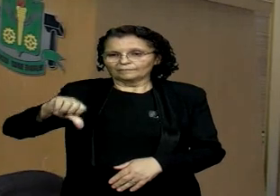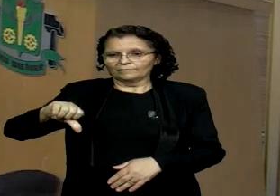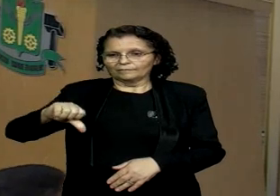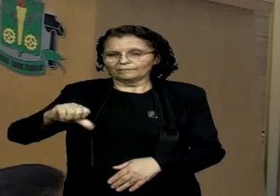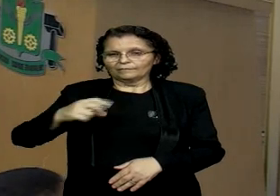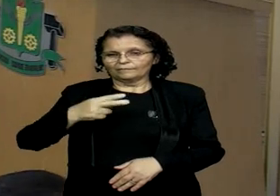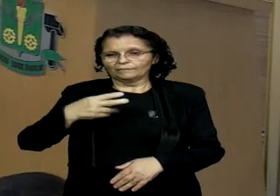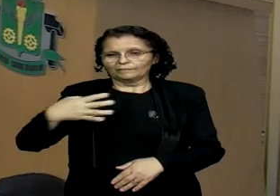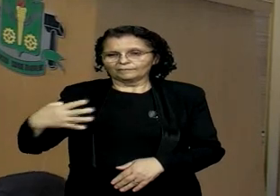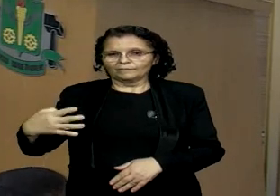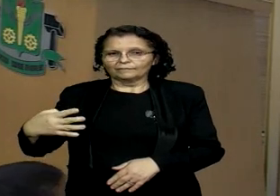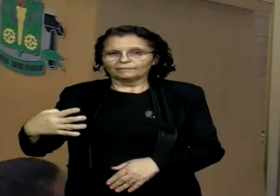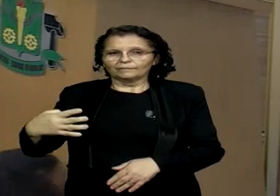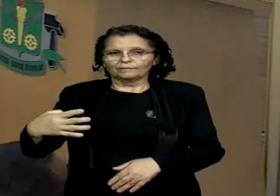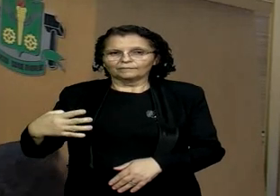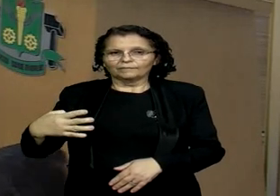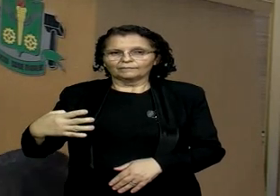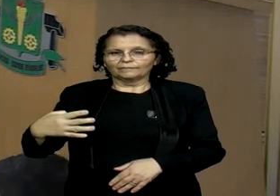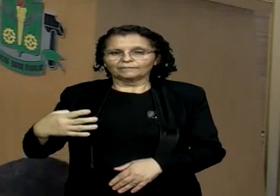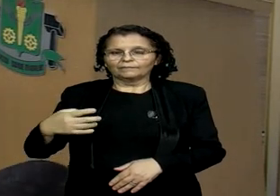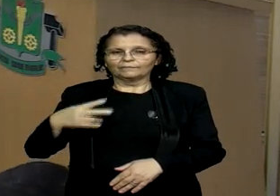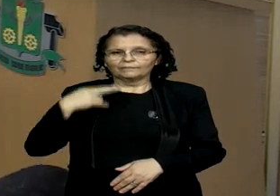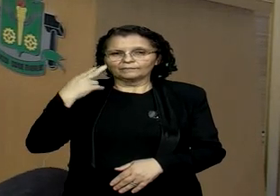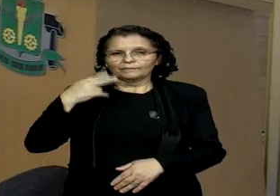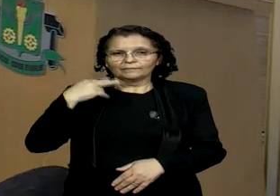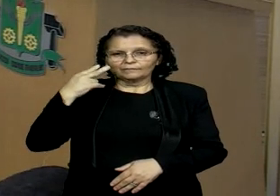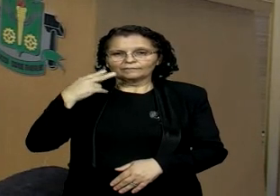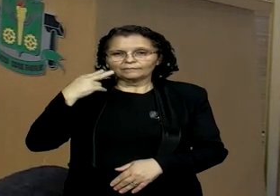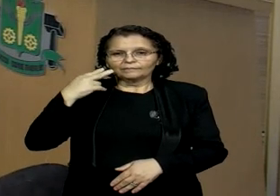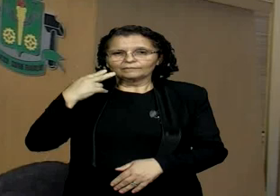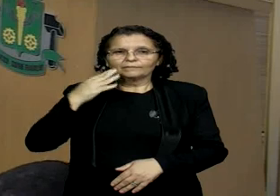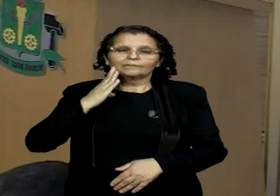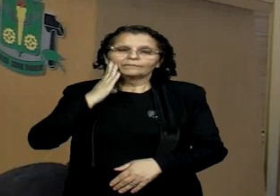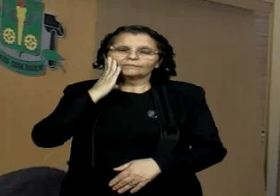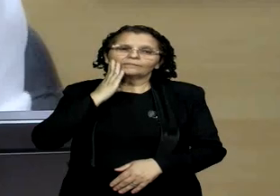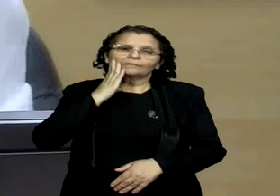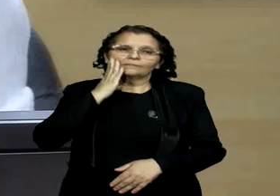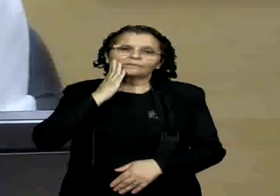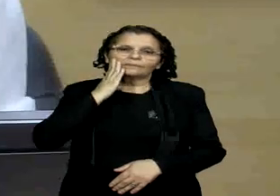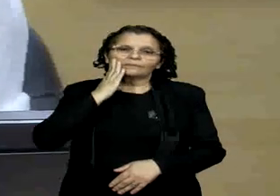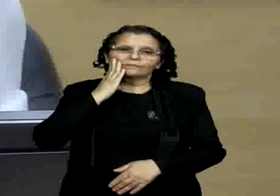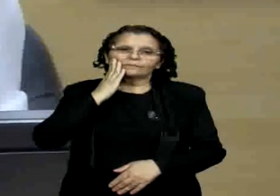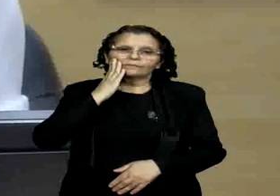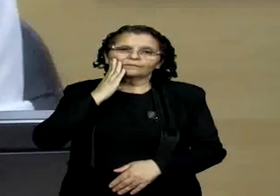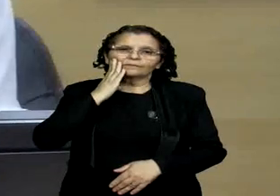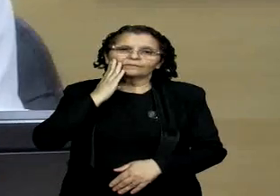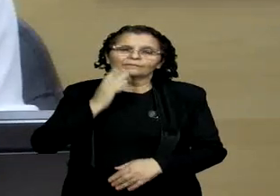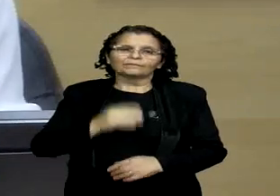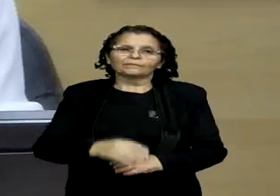de 2024, do nobre vereador Paulo Júnior.